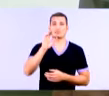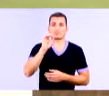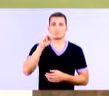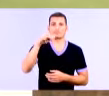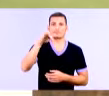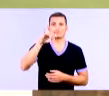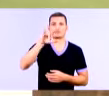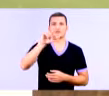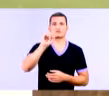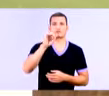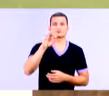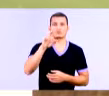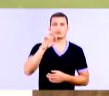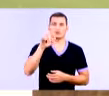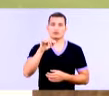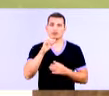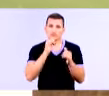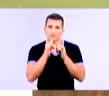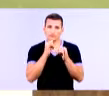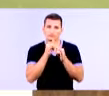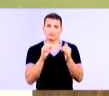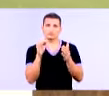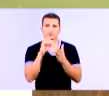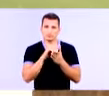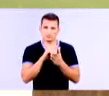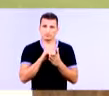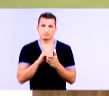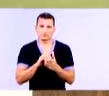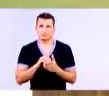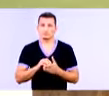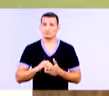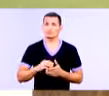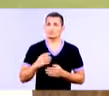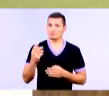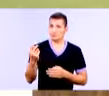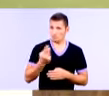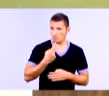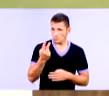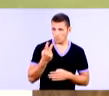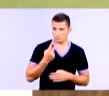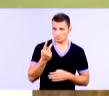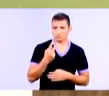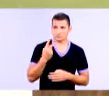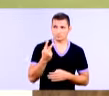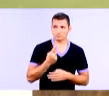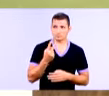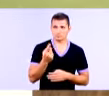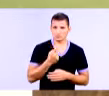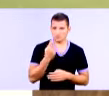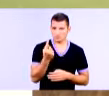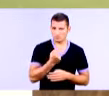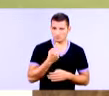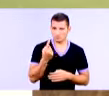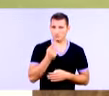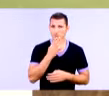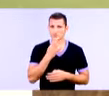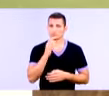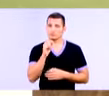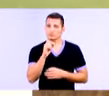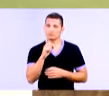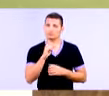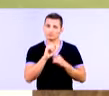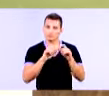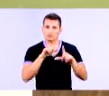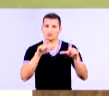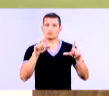são informações adicionais para o nosso conhecimento do que está sendo executado, do que está sendo feito,